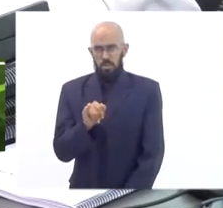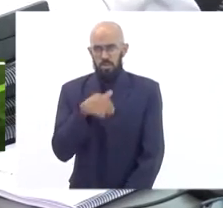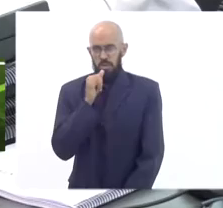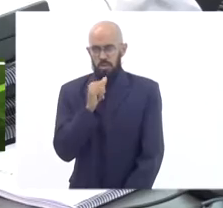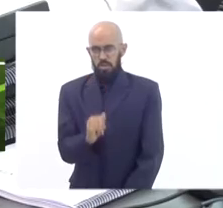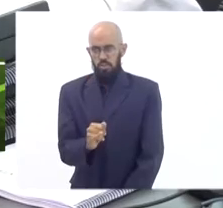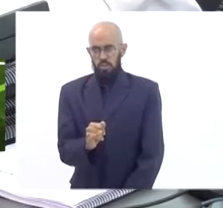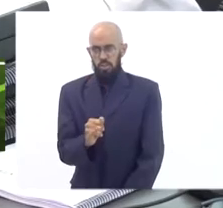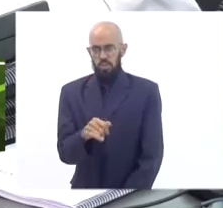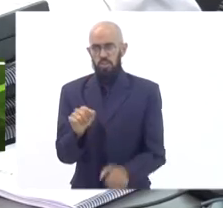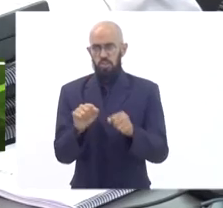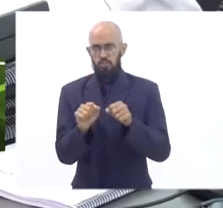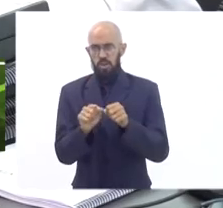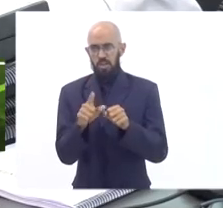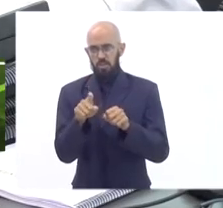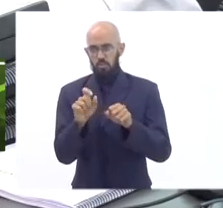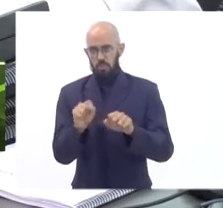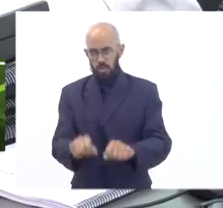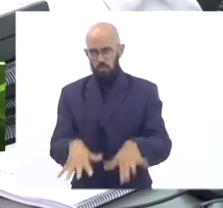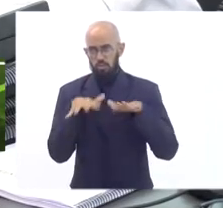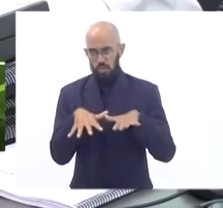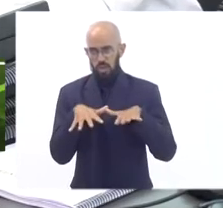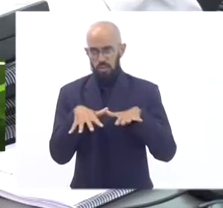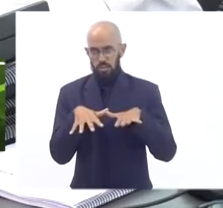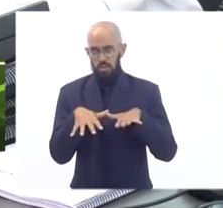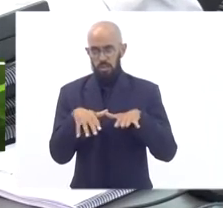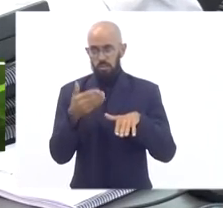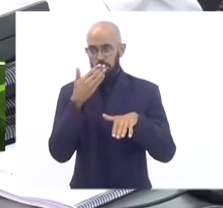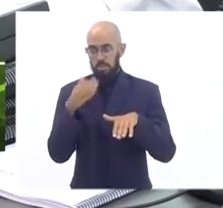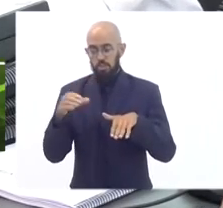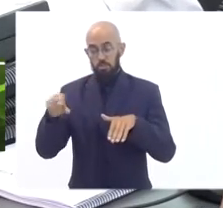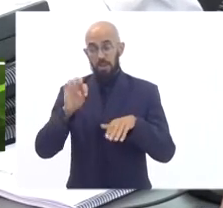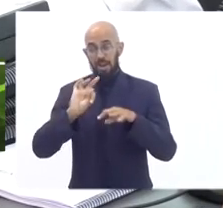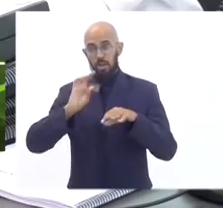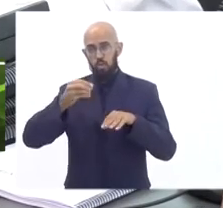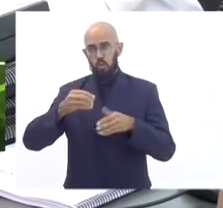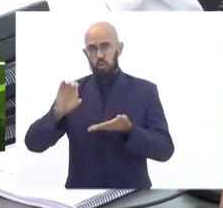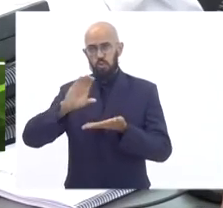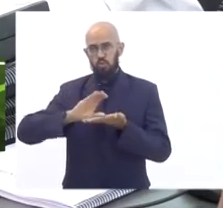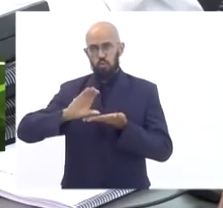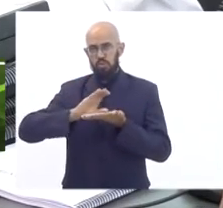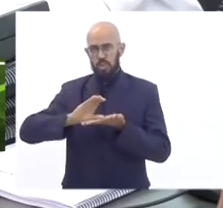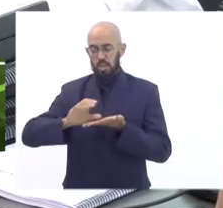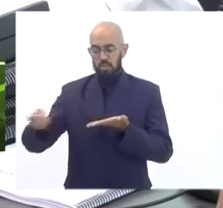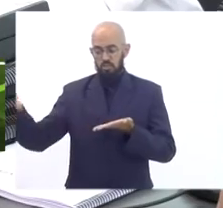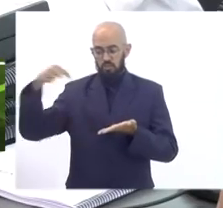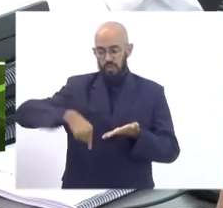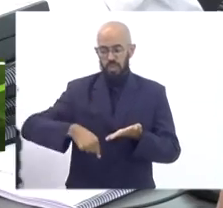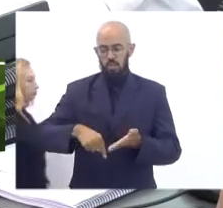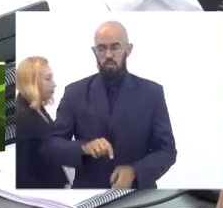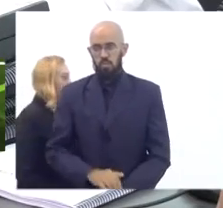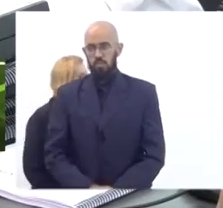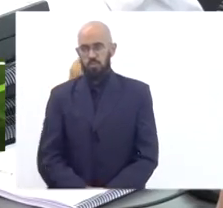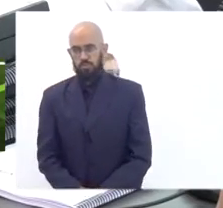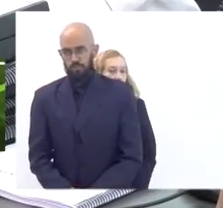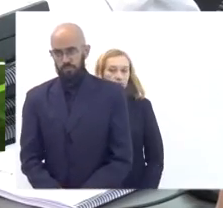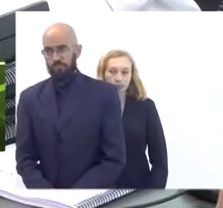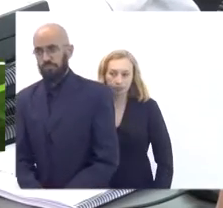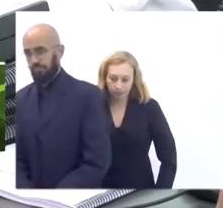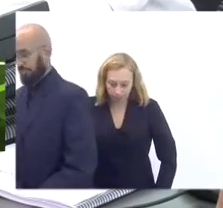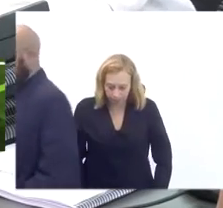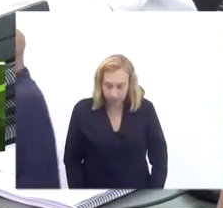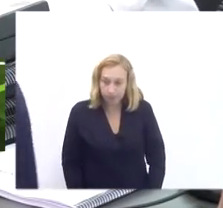uma audiência convocando todos os conselheiros da Genersa para estarem presentes. Tenho certeza que, se isso acontecer